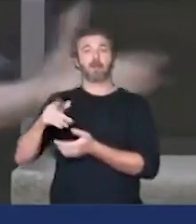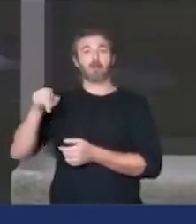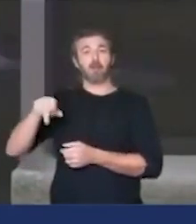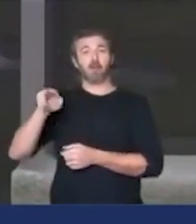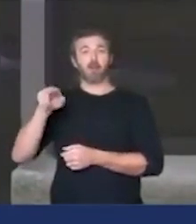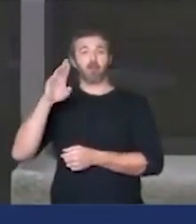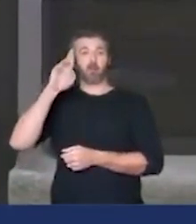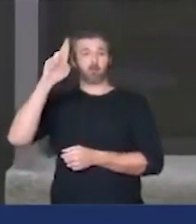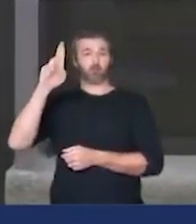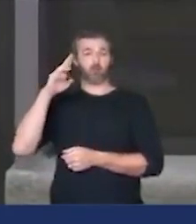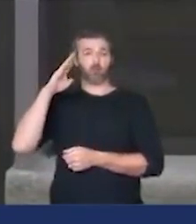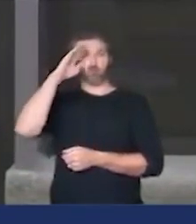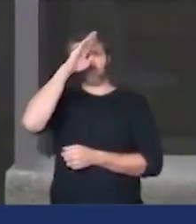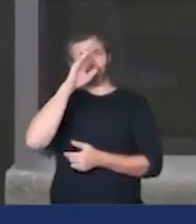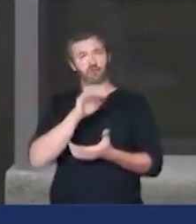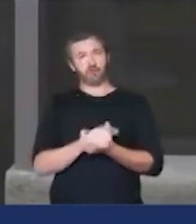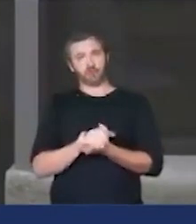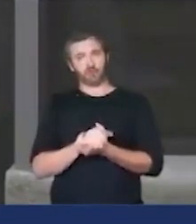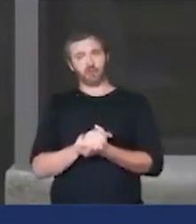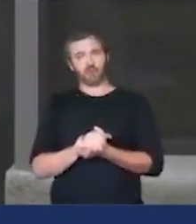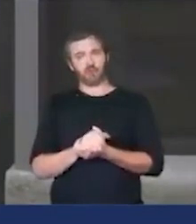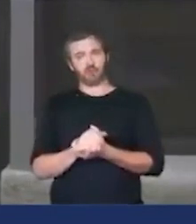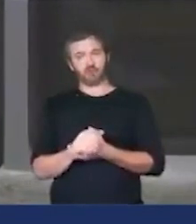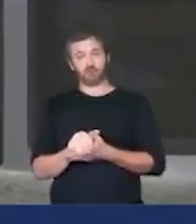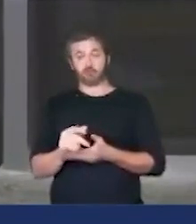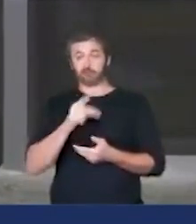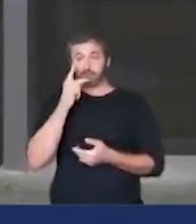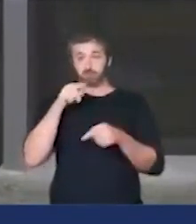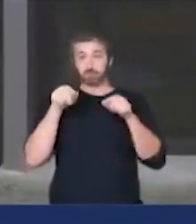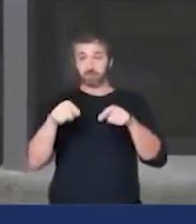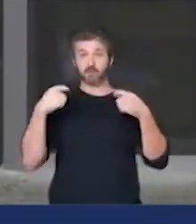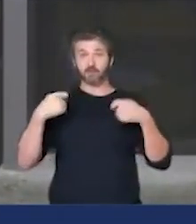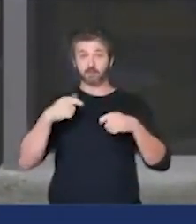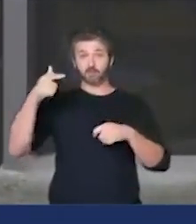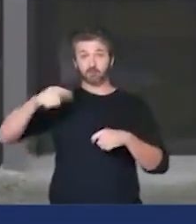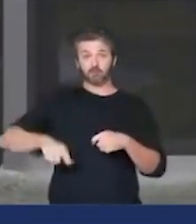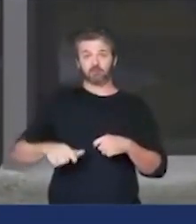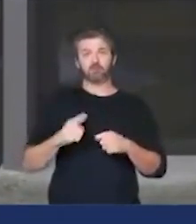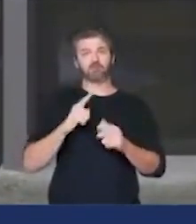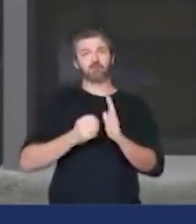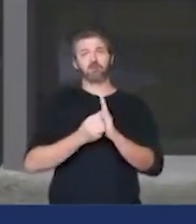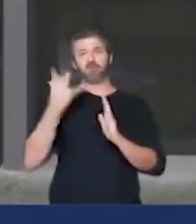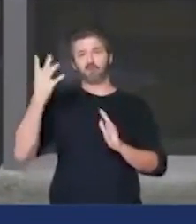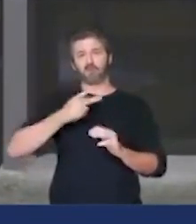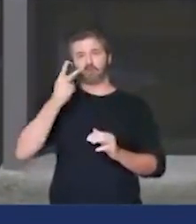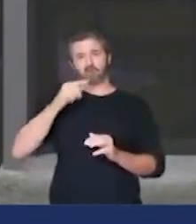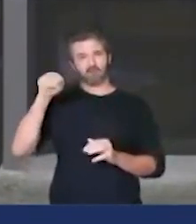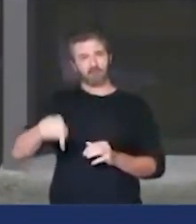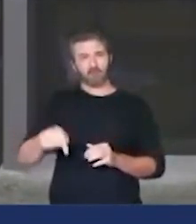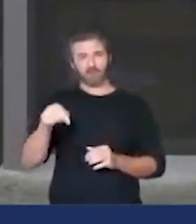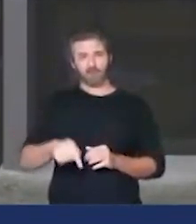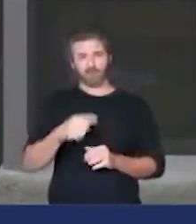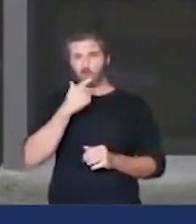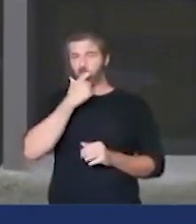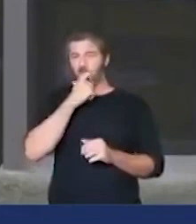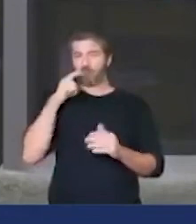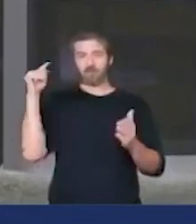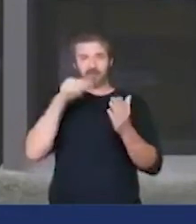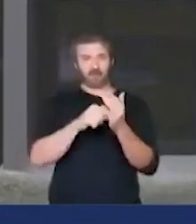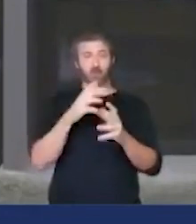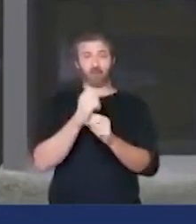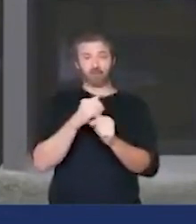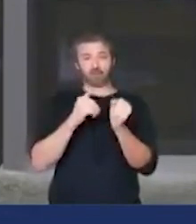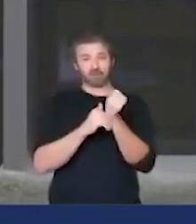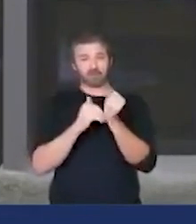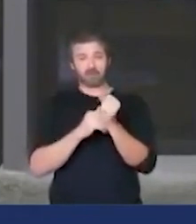que é irmão do senhor Jair Bolsonaro. Isso precisa ser registrado, mais uma vez, já viemos diversas vezes da tribuna denunciar o esquema